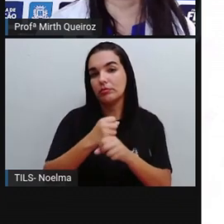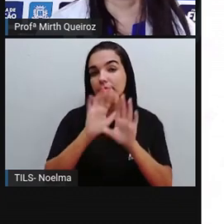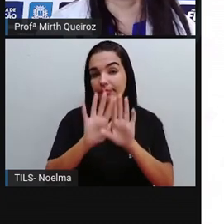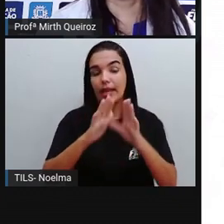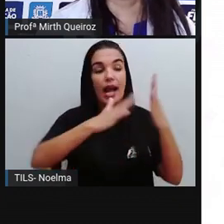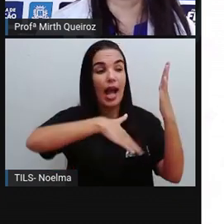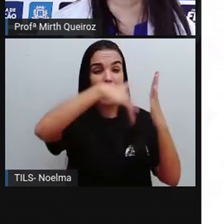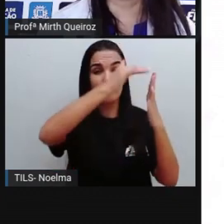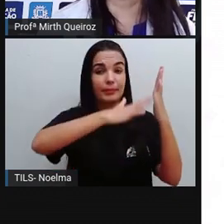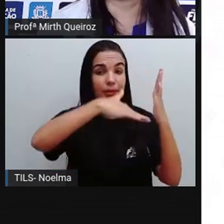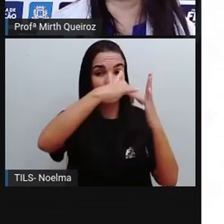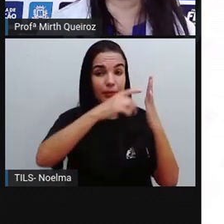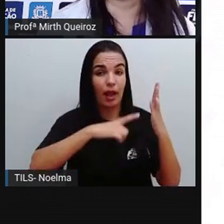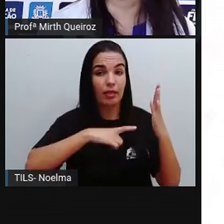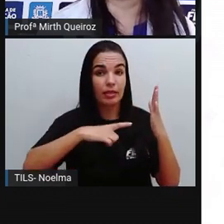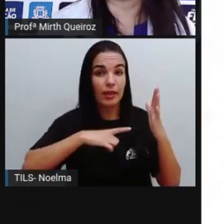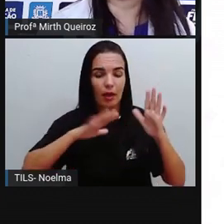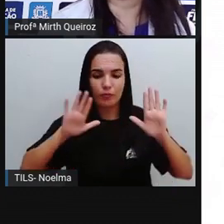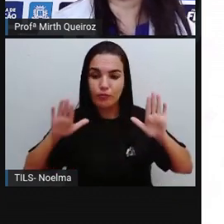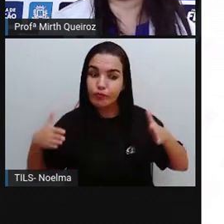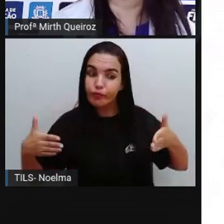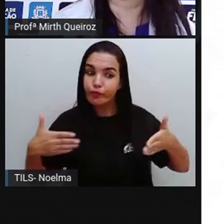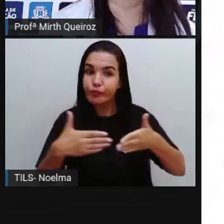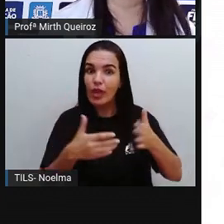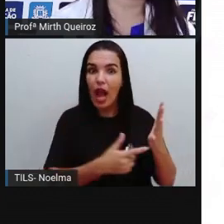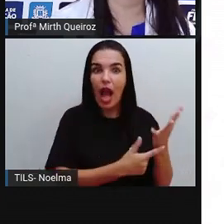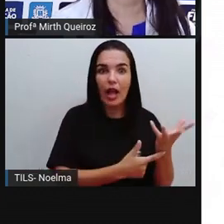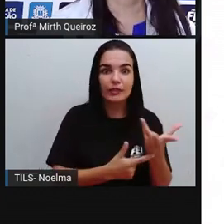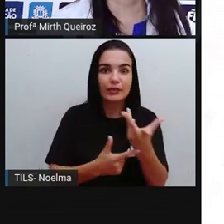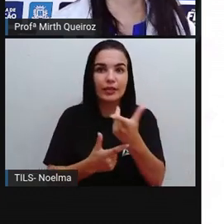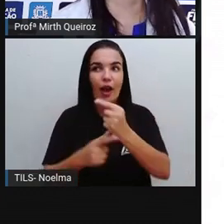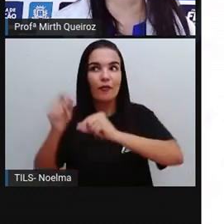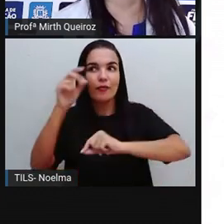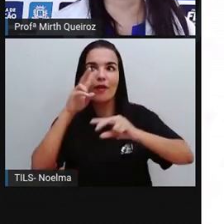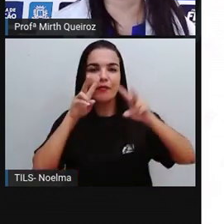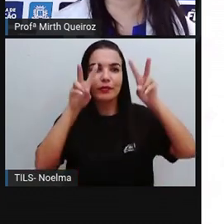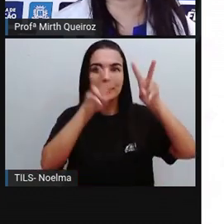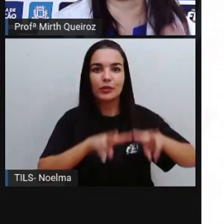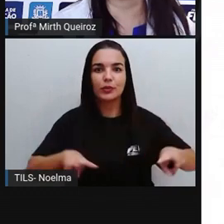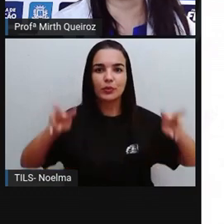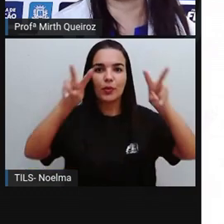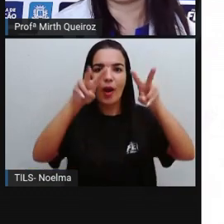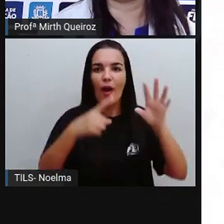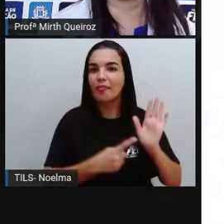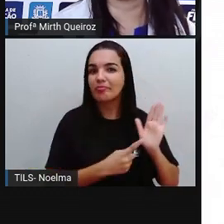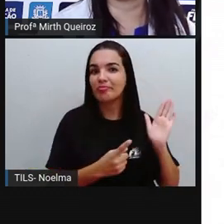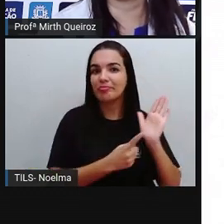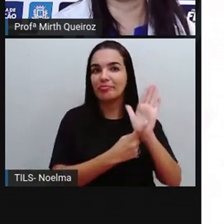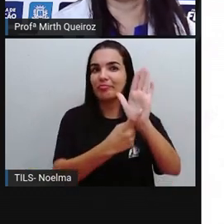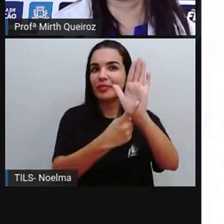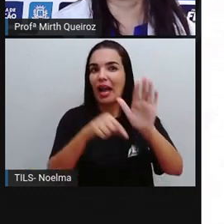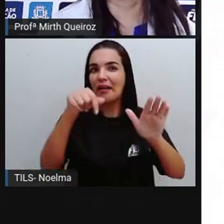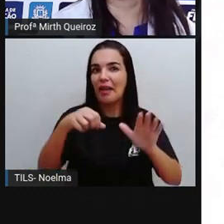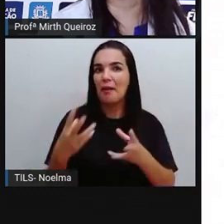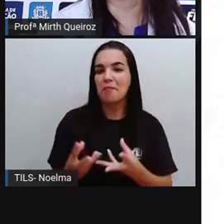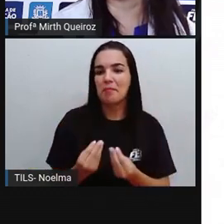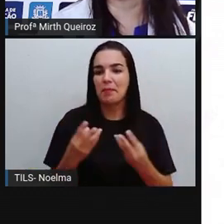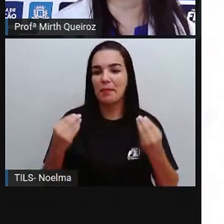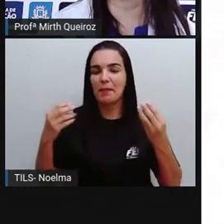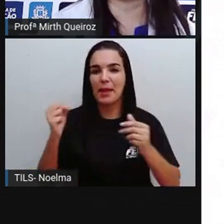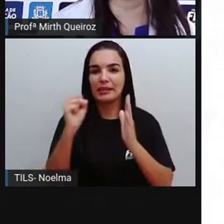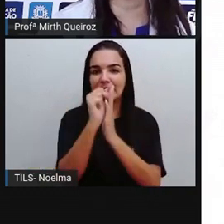pintura, uma vertente artística aí, né? Da arte visual. Destaca-se há vários séculos,